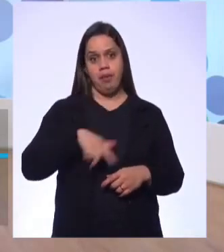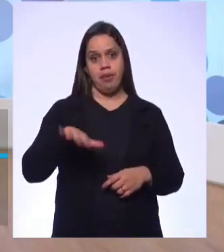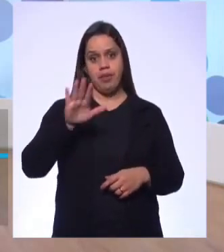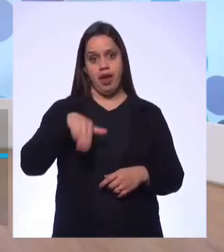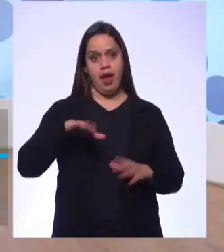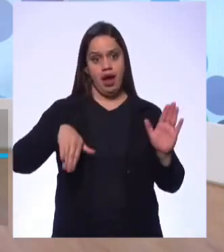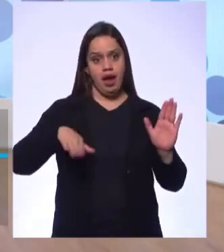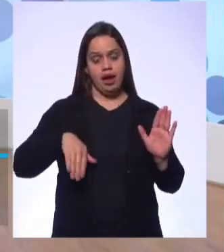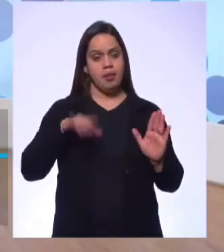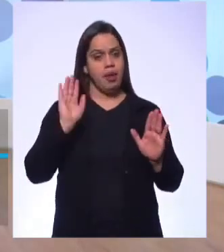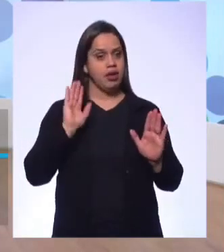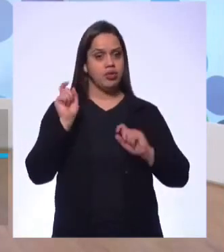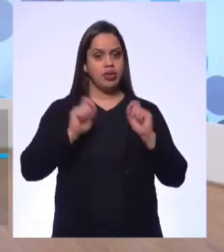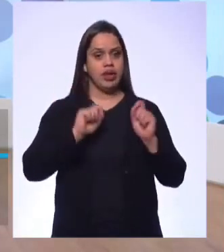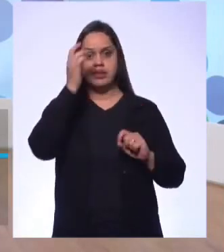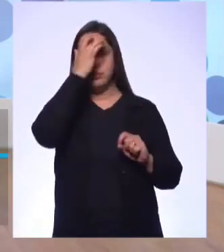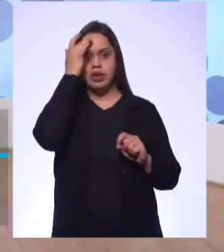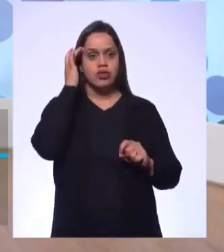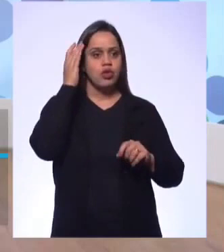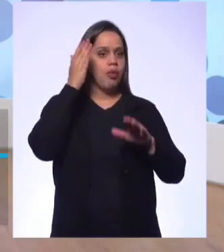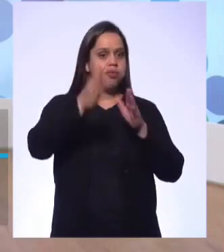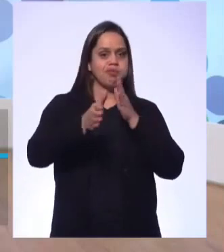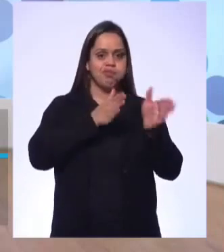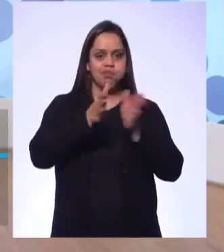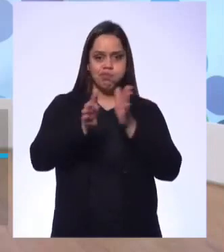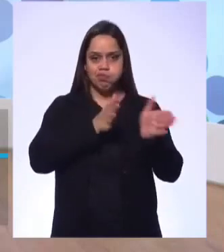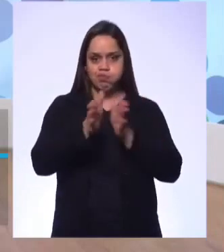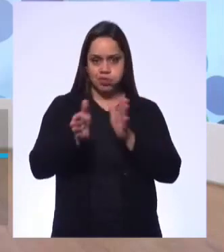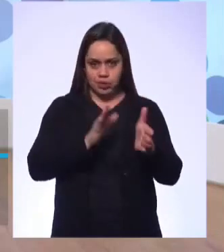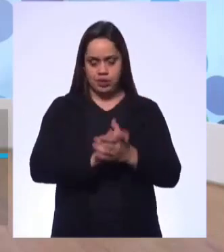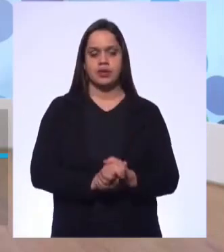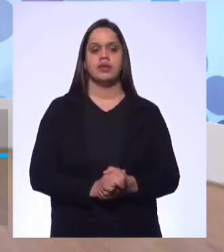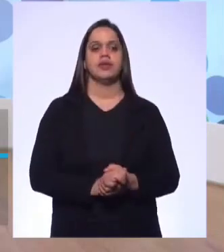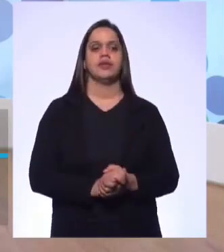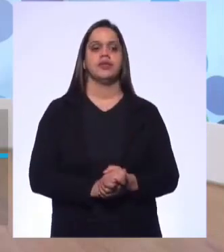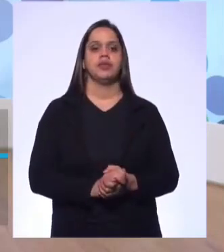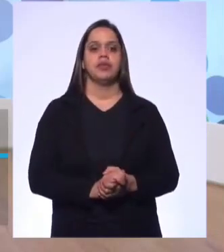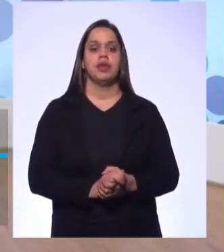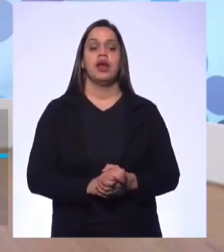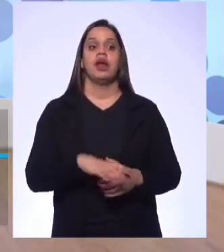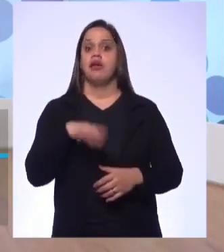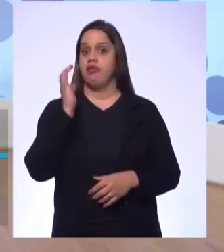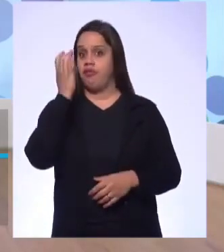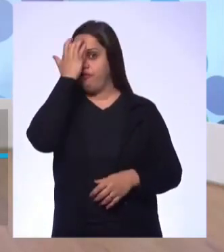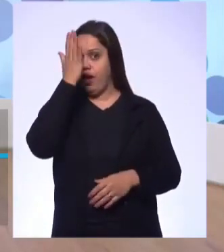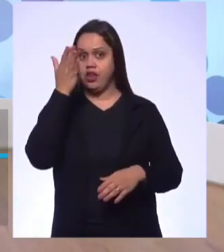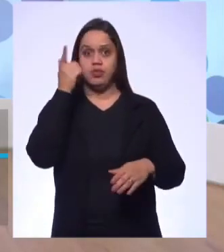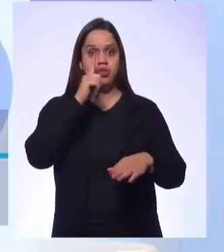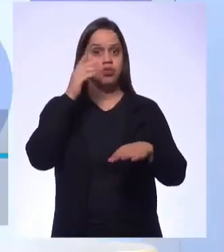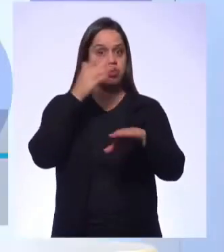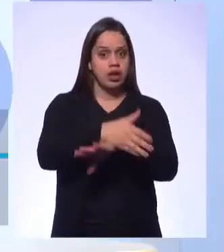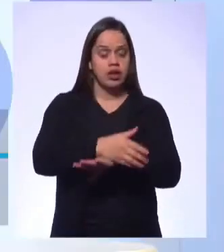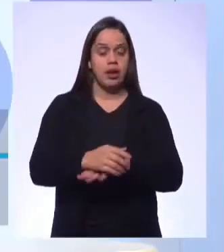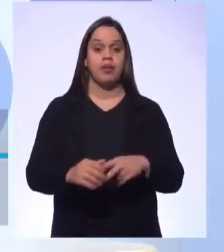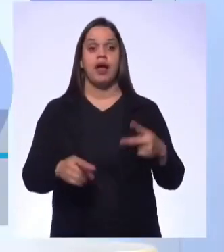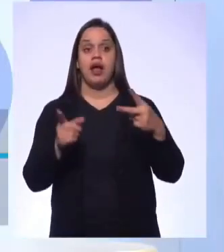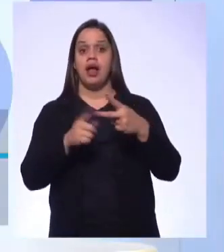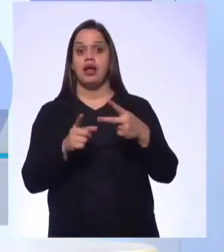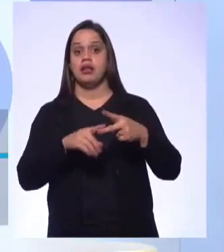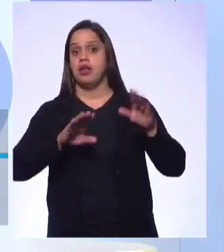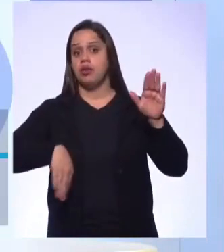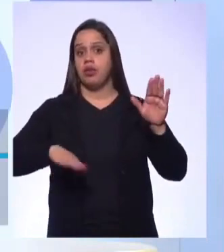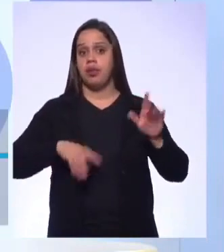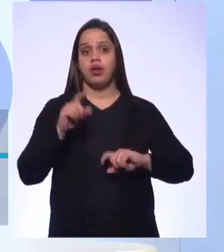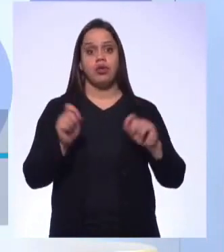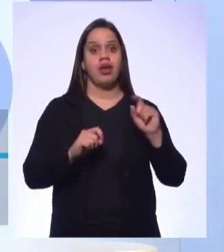de ter mais pessoas passando por ali. E acesso. Isso, mais acesso fácil. Isso. A segunda praia, a gente percebe